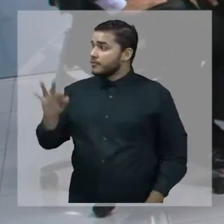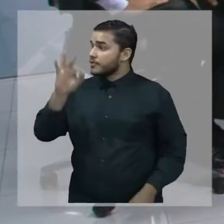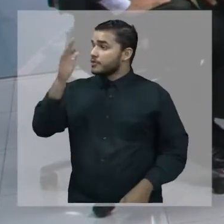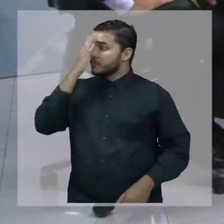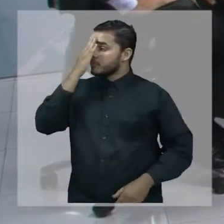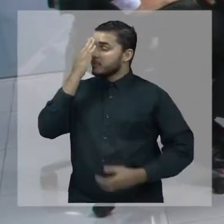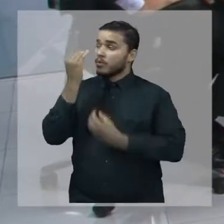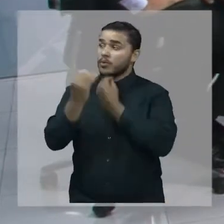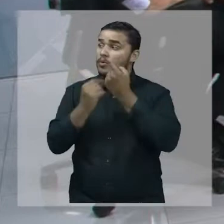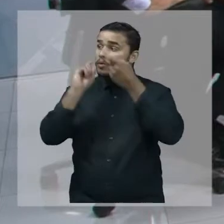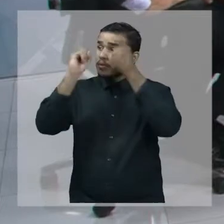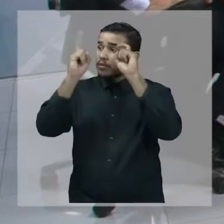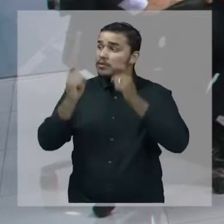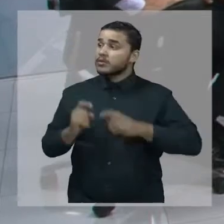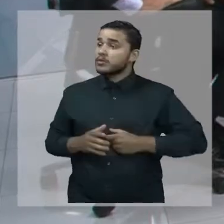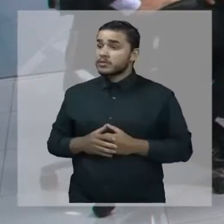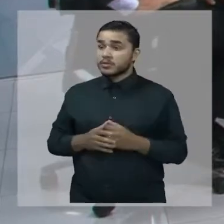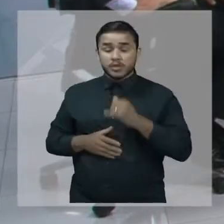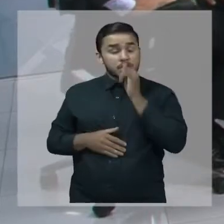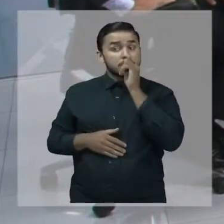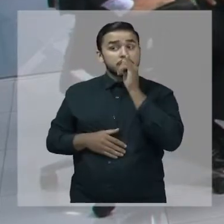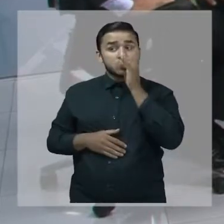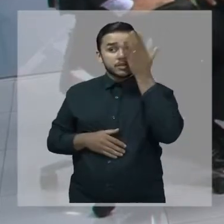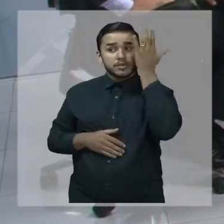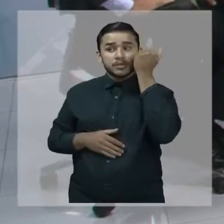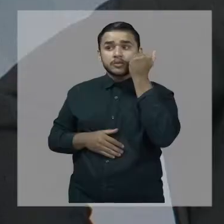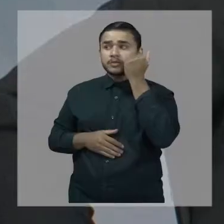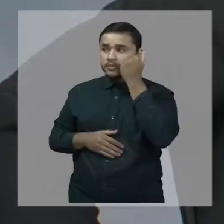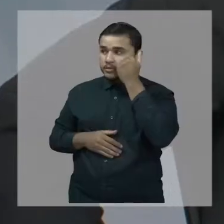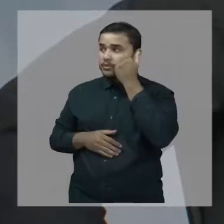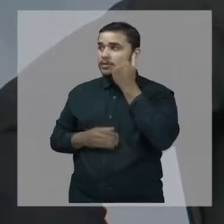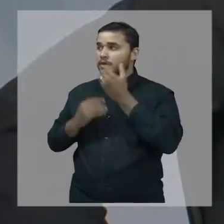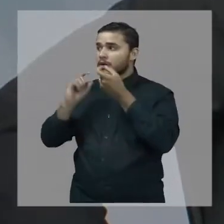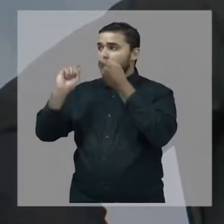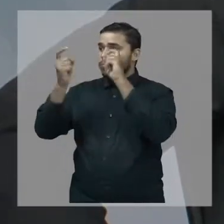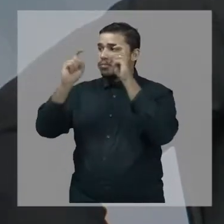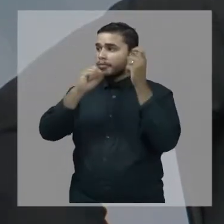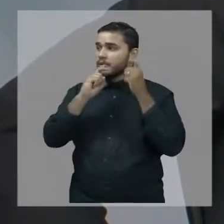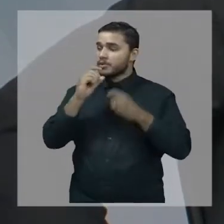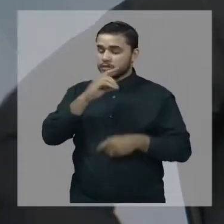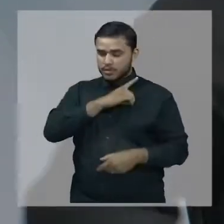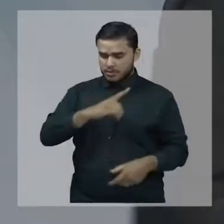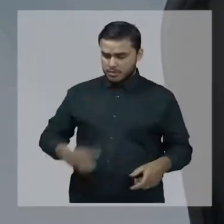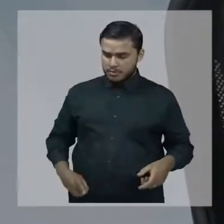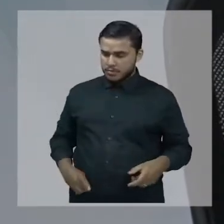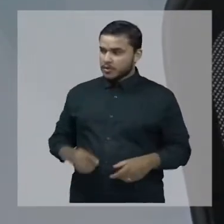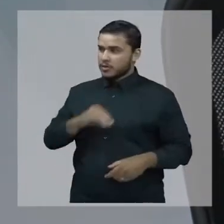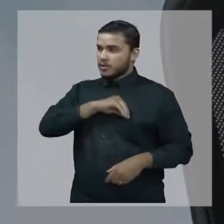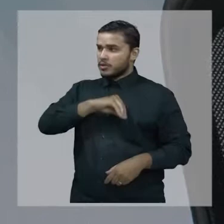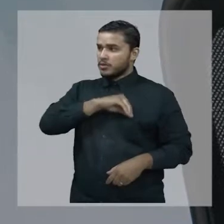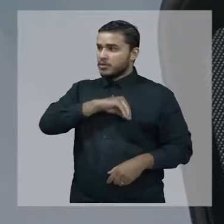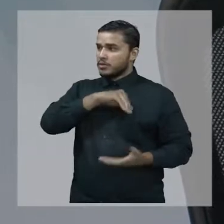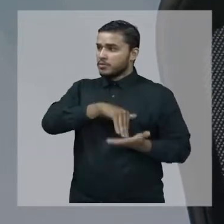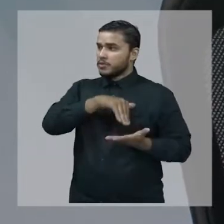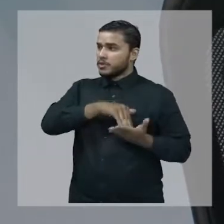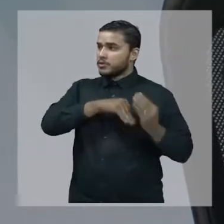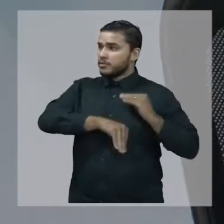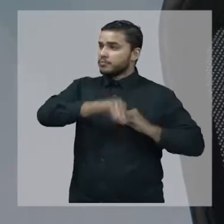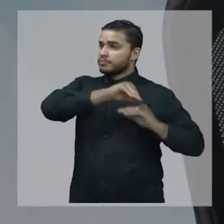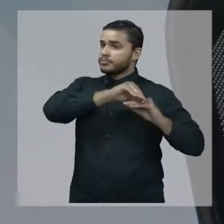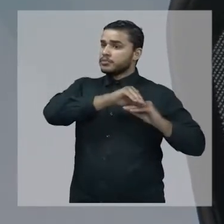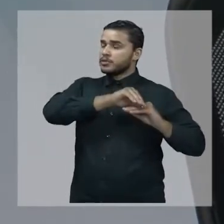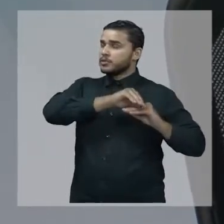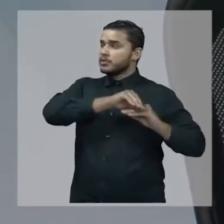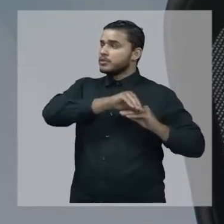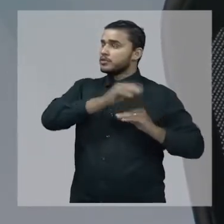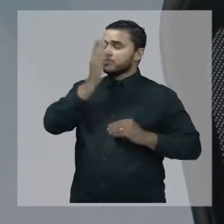responsabilidade fiscal. É isso que eu quero ver, como é que se vai mexer diante dessa... Porque são questões extremamente sensíveis. E se o deputado quer dar um aumento para o salário mínimo, Arnaldo, ele